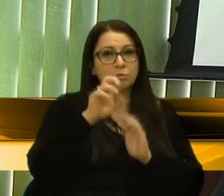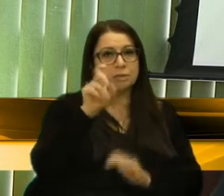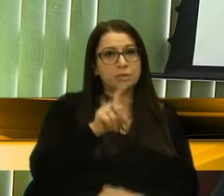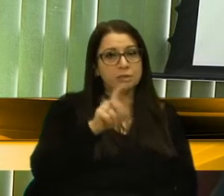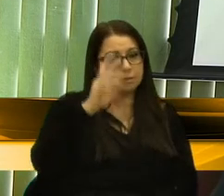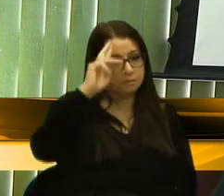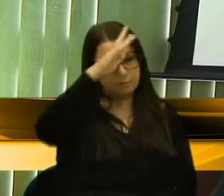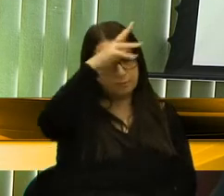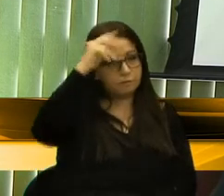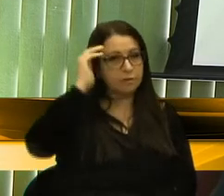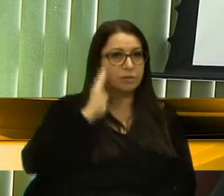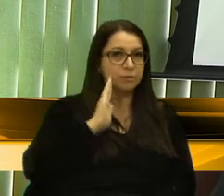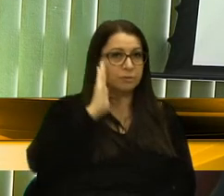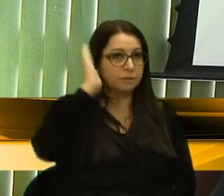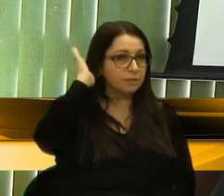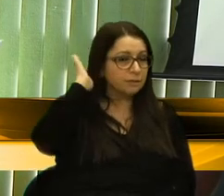Guerra.